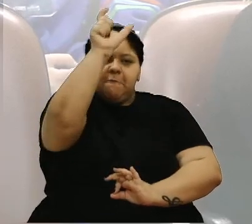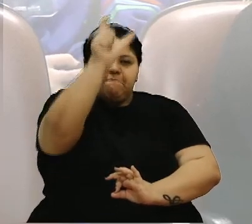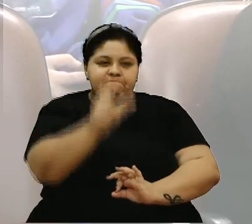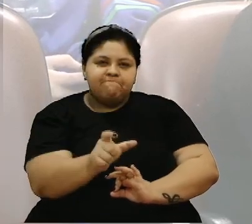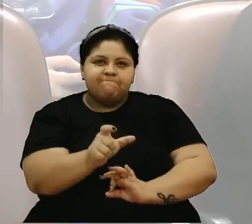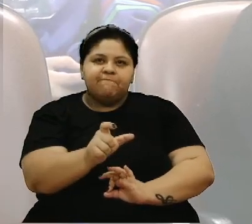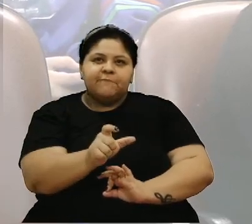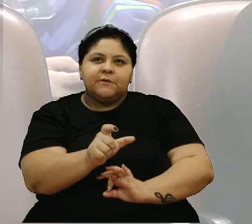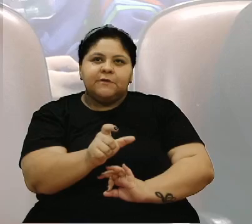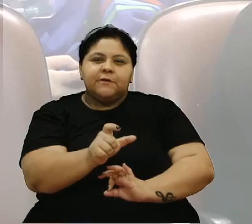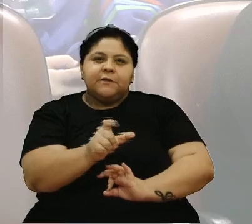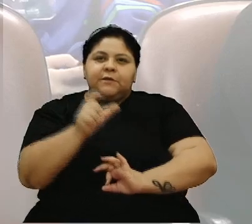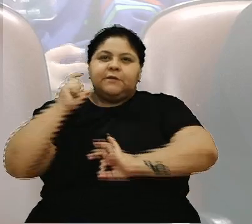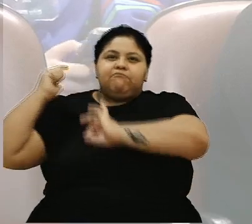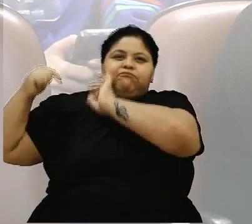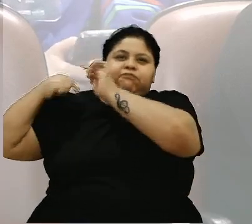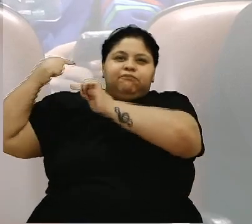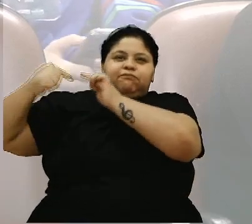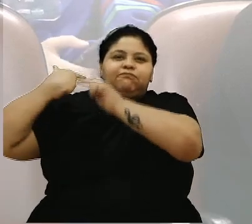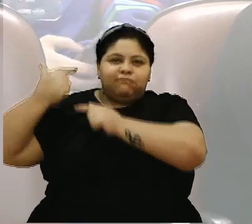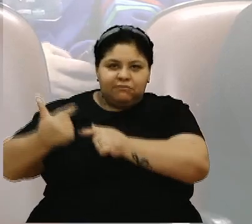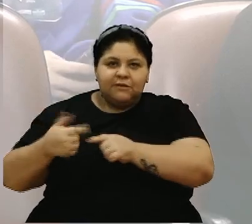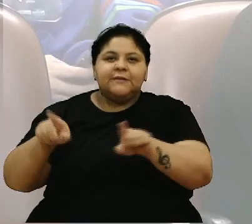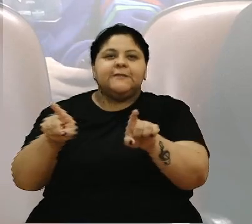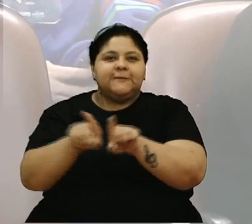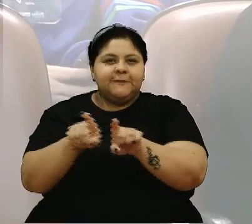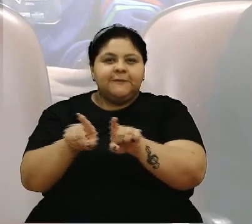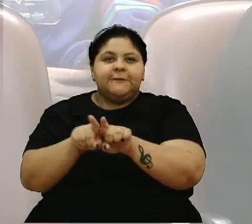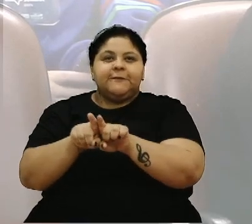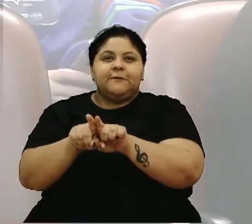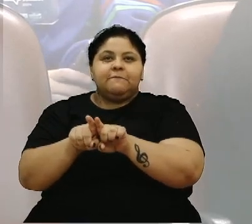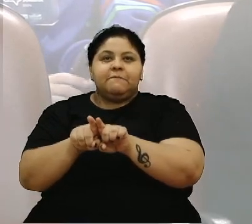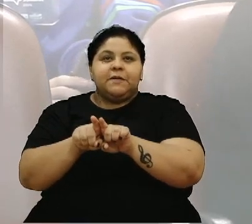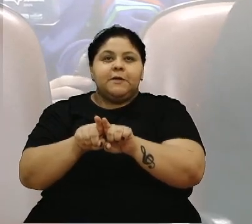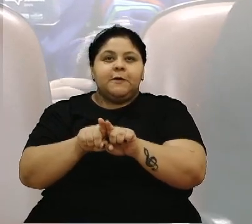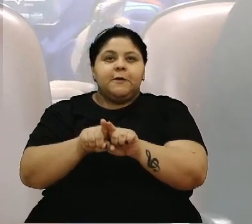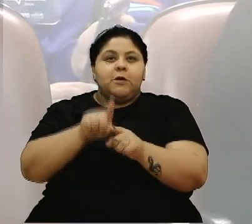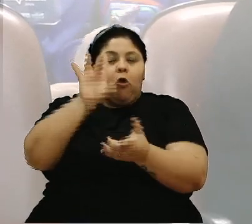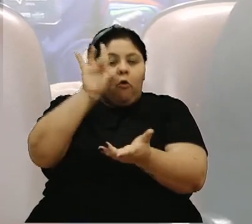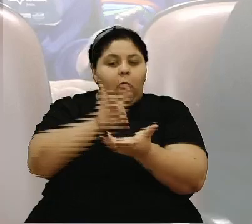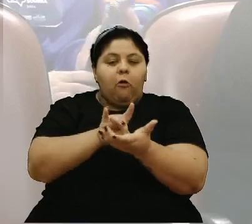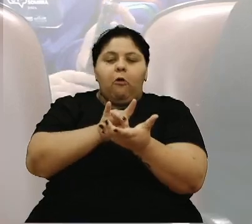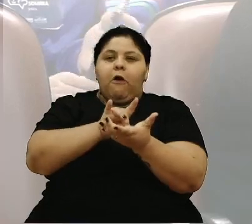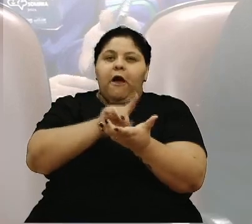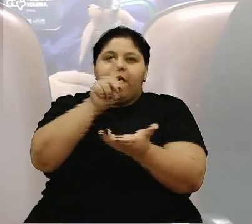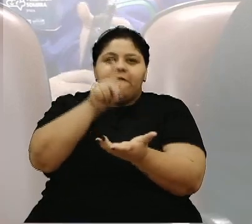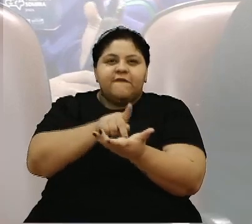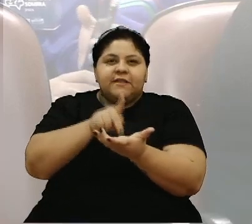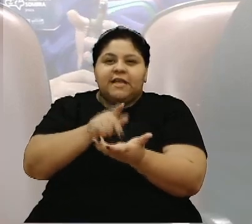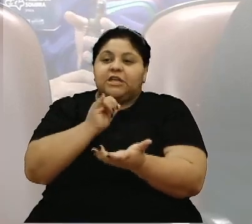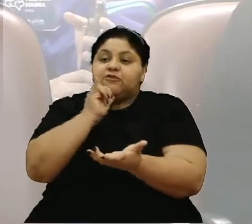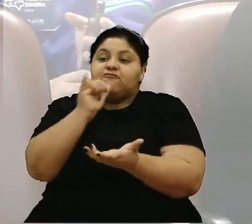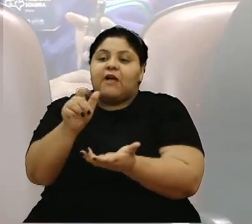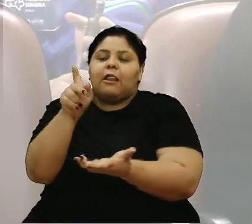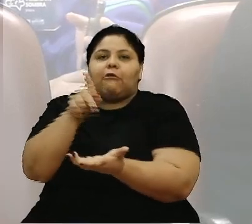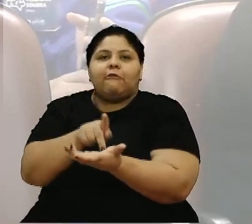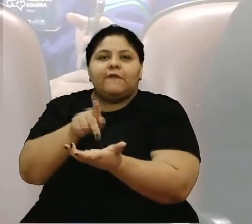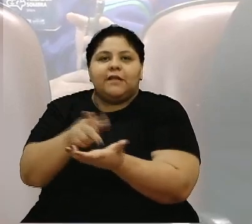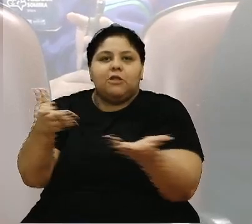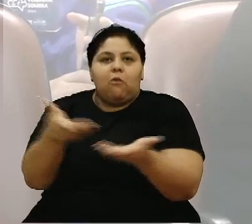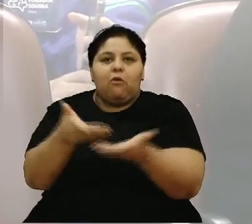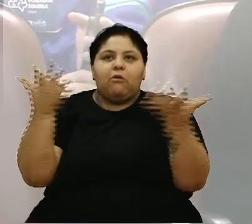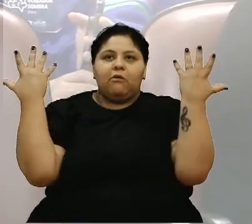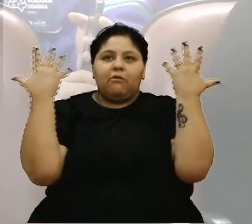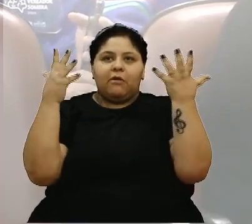preserva o gauchismo, ele preserva a verdade, ele fala com sinceridade. Então, quero cumprimentar